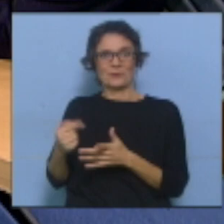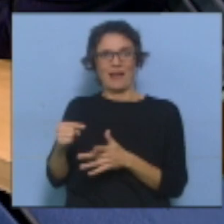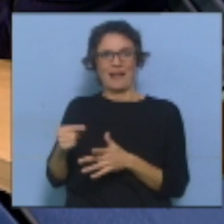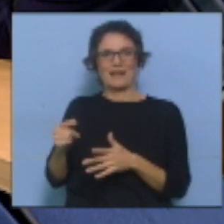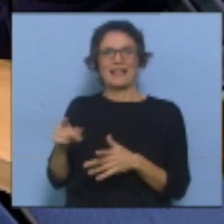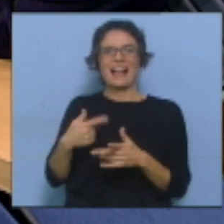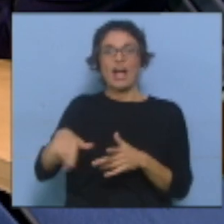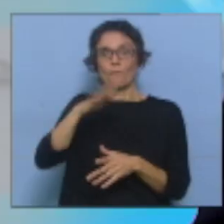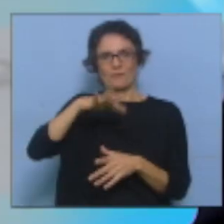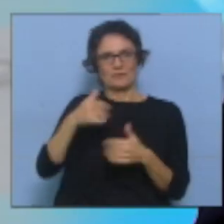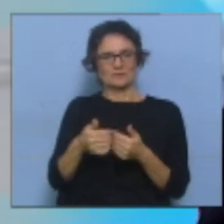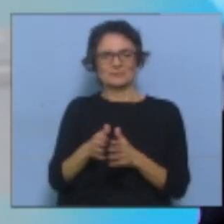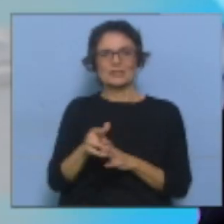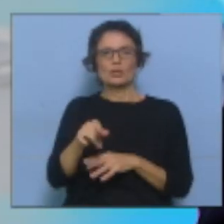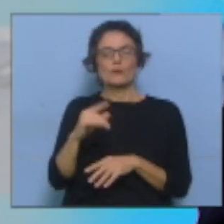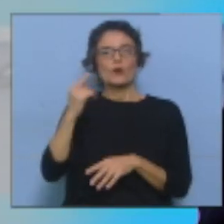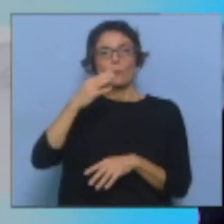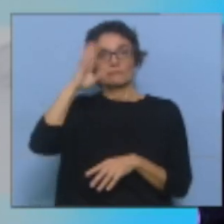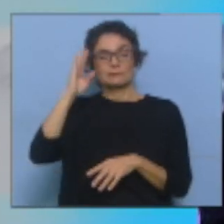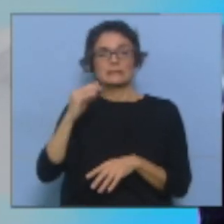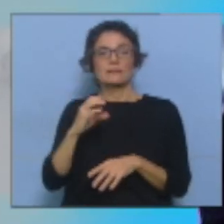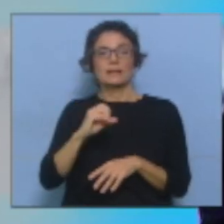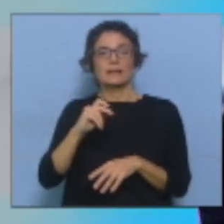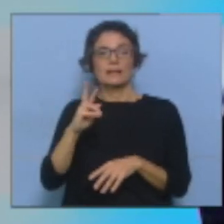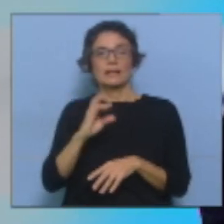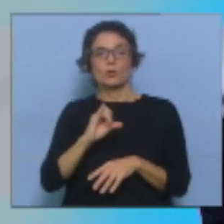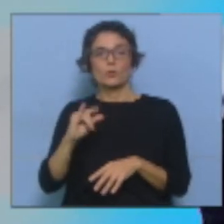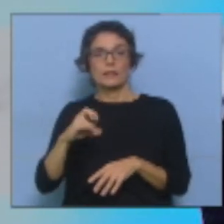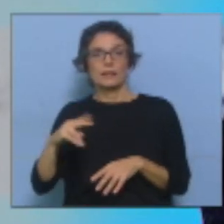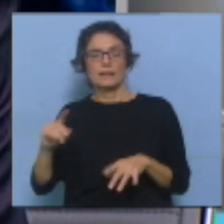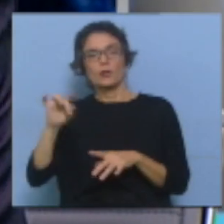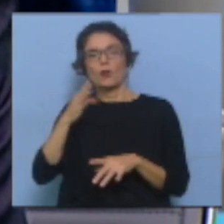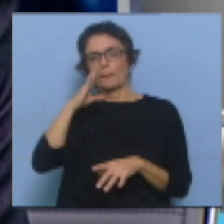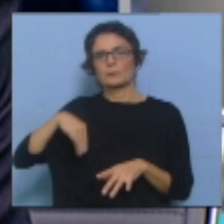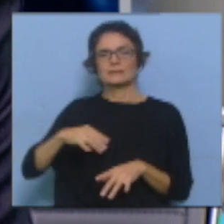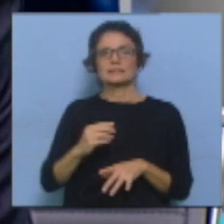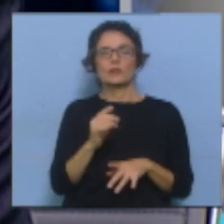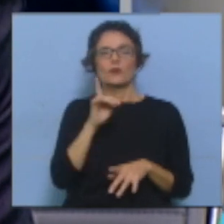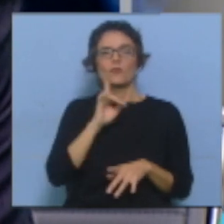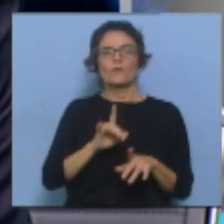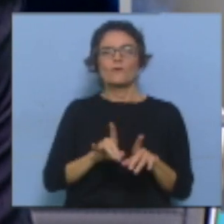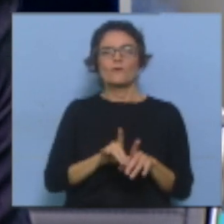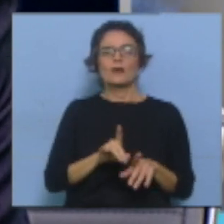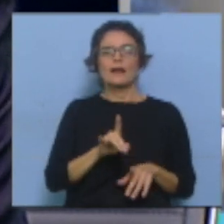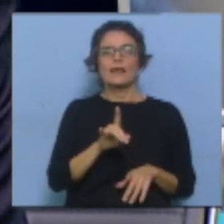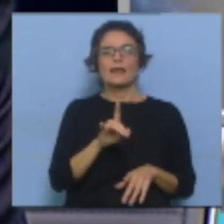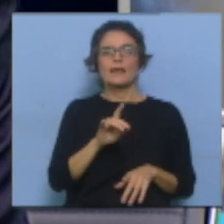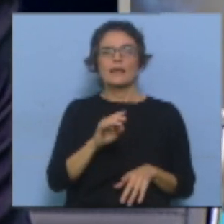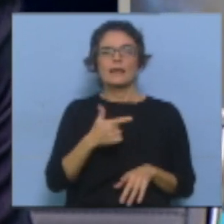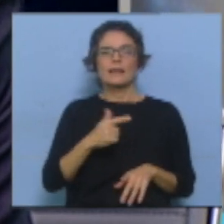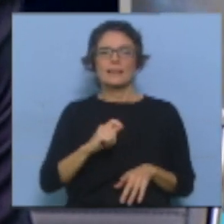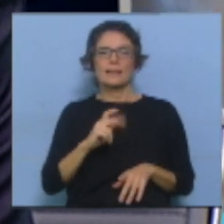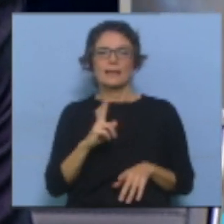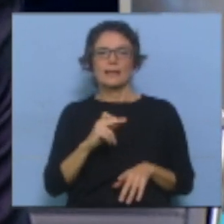que estamos a falar de Temos uma família. filha mais velha, que é a Carolina, e uma filha mais nova, que é a Teresa Sousa. Pronto. E Vivem convosco? que vivem Sim, connosco, sim. sim. E